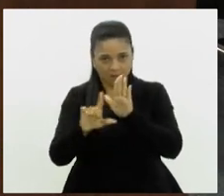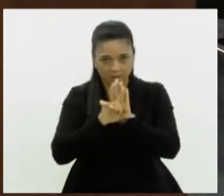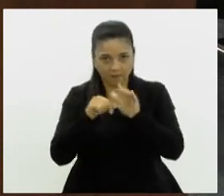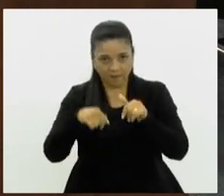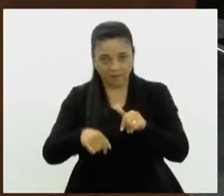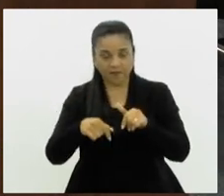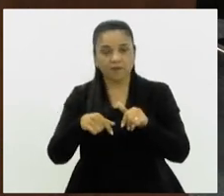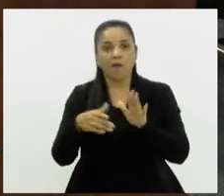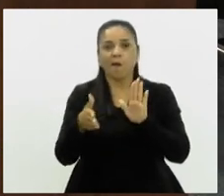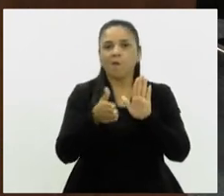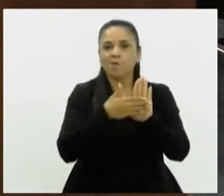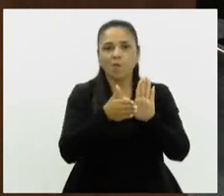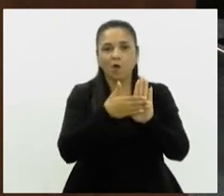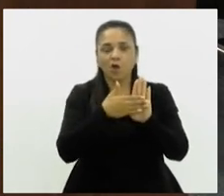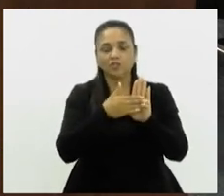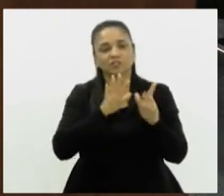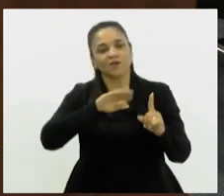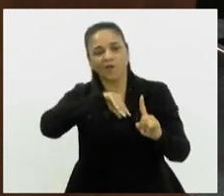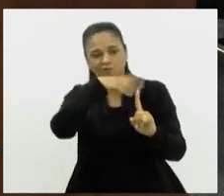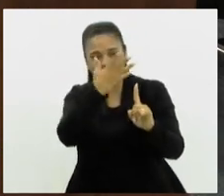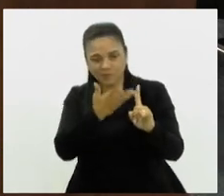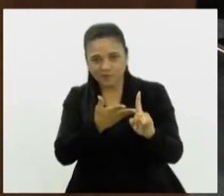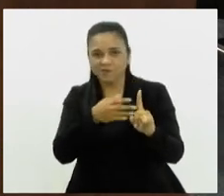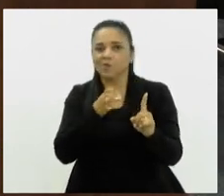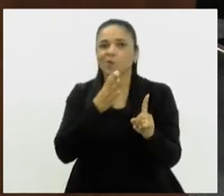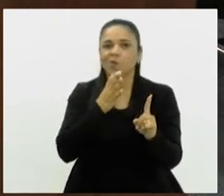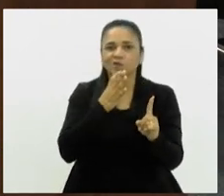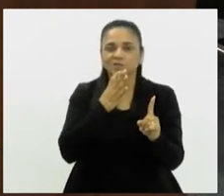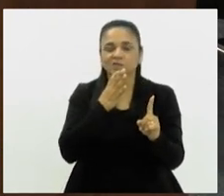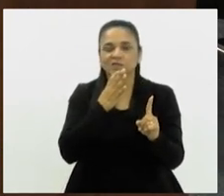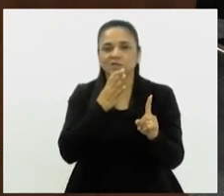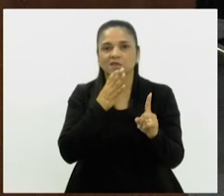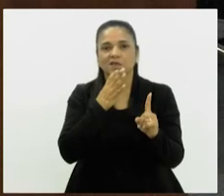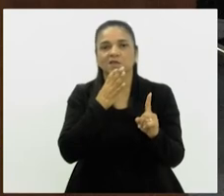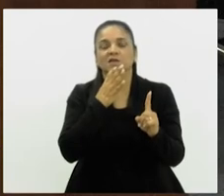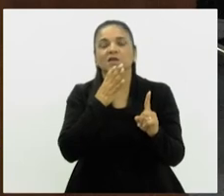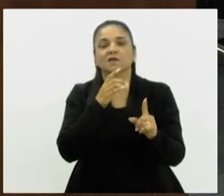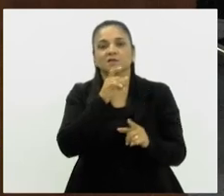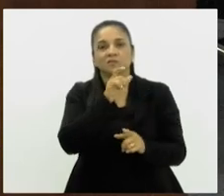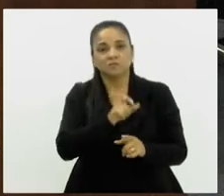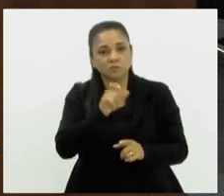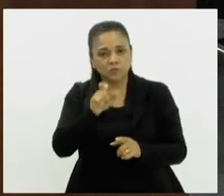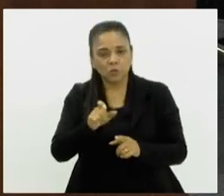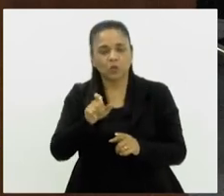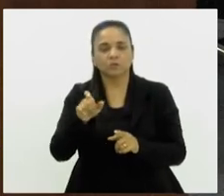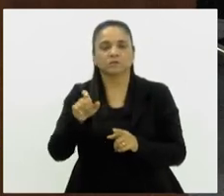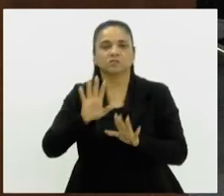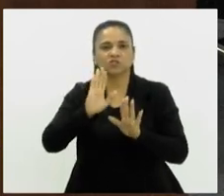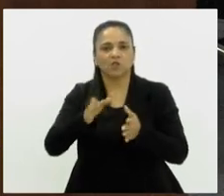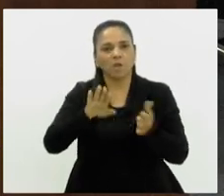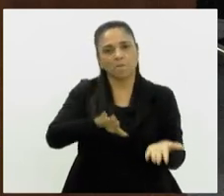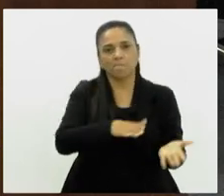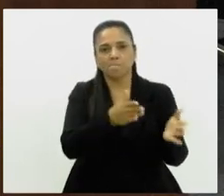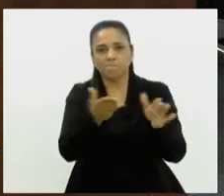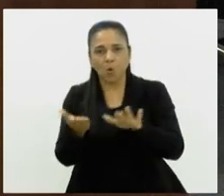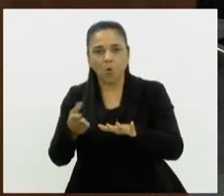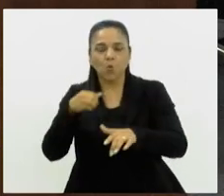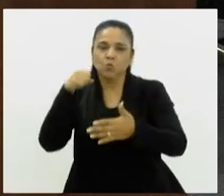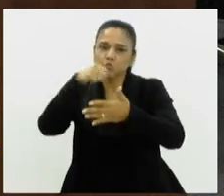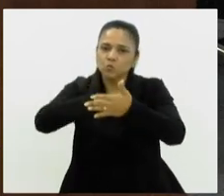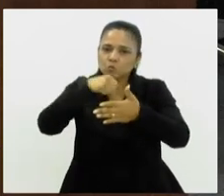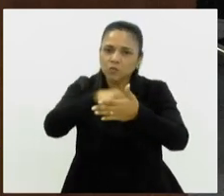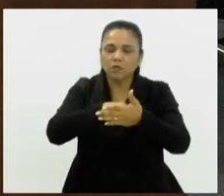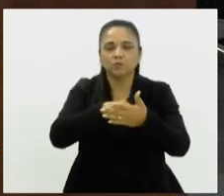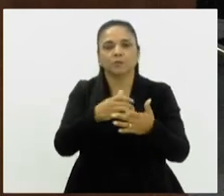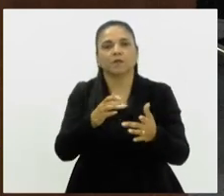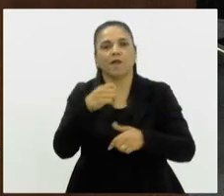de homenagear, reconhecer e honrar aqueles que também se foram também na luta da economia solidária. Então,